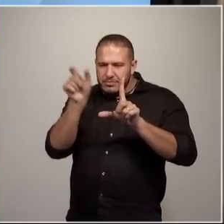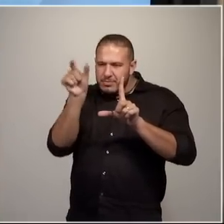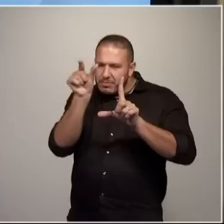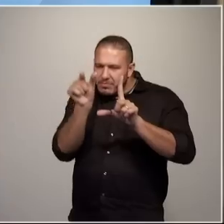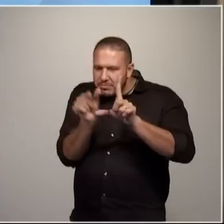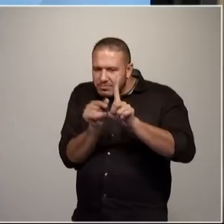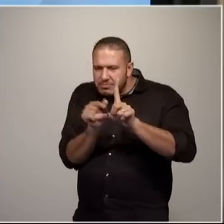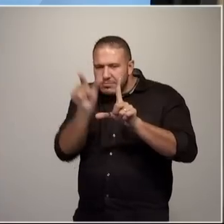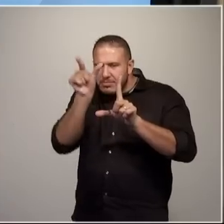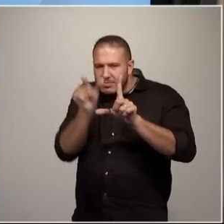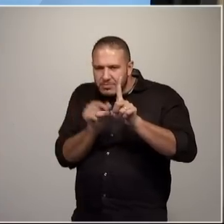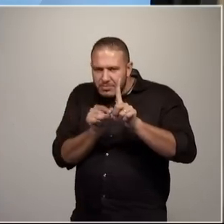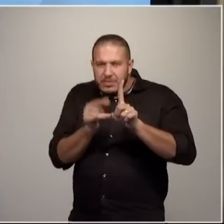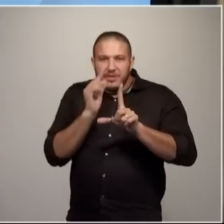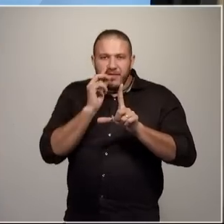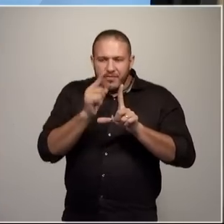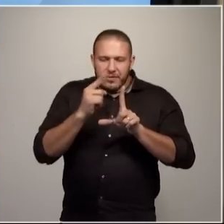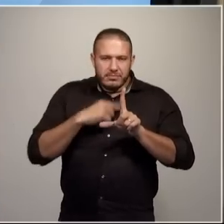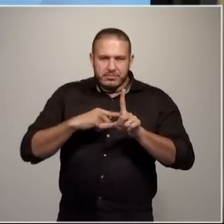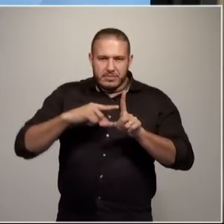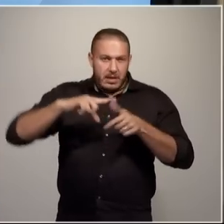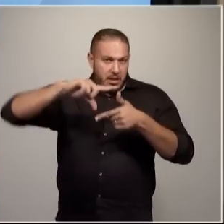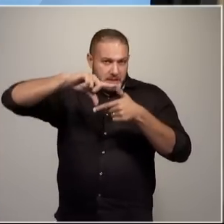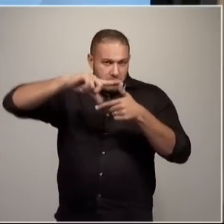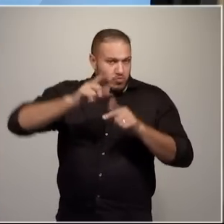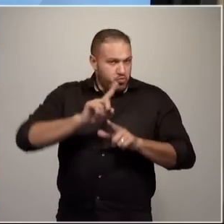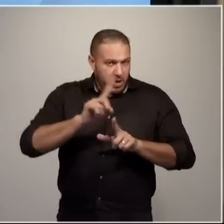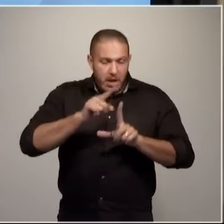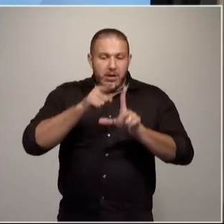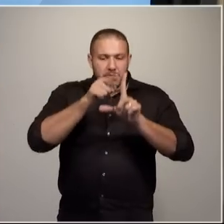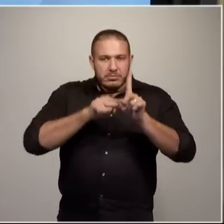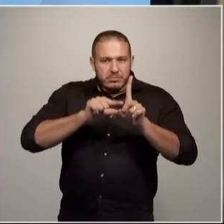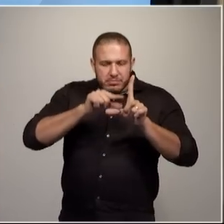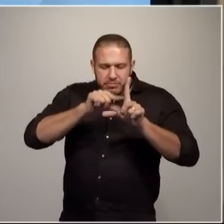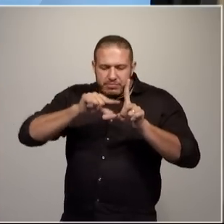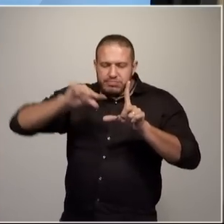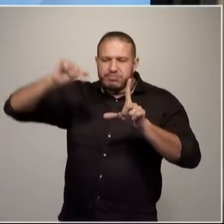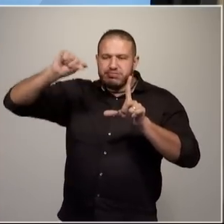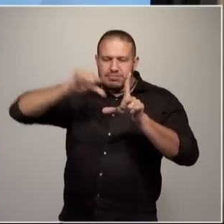Observe que não é mais um retângulo a região de integração.